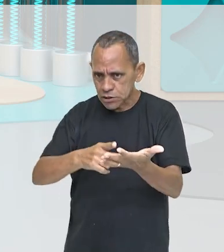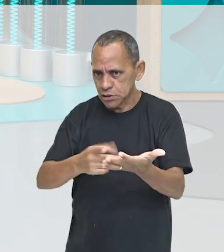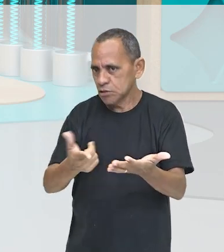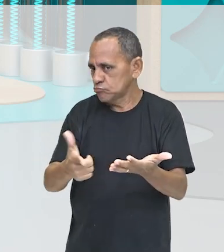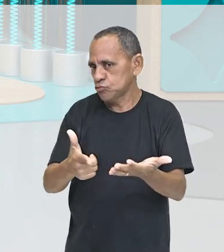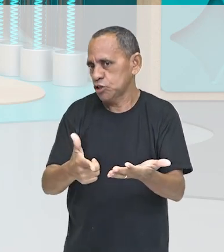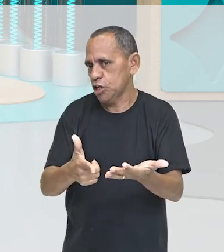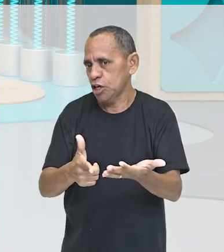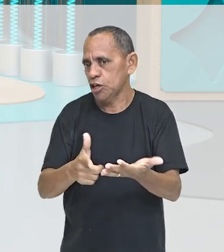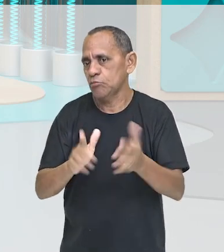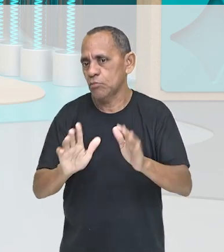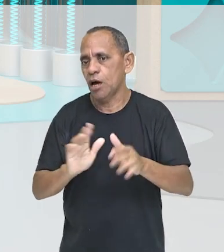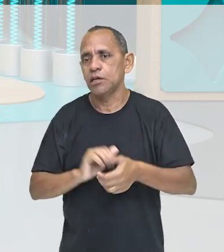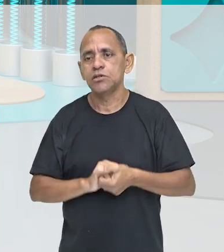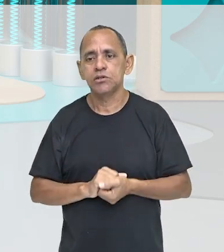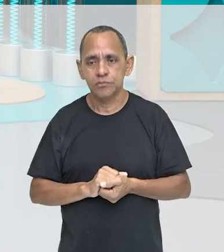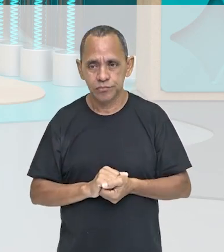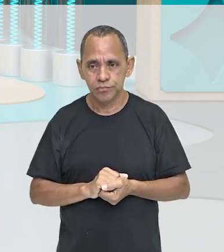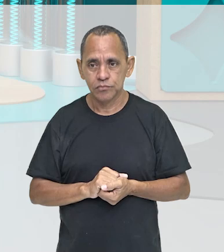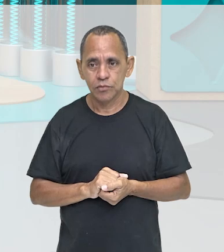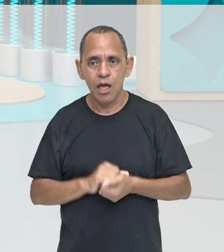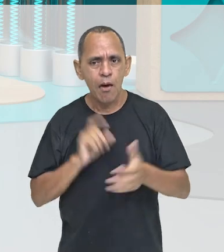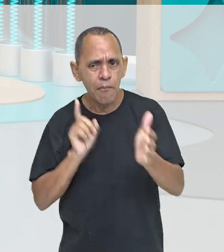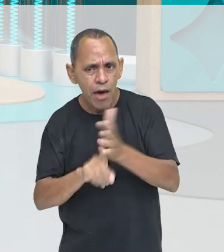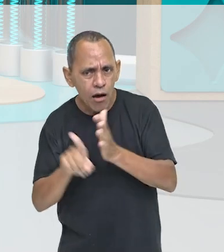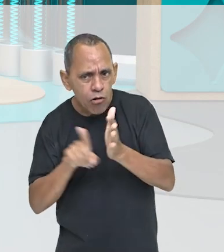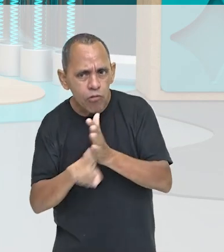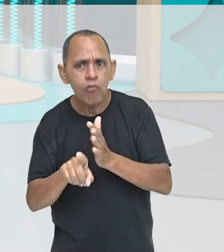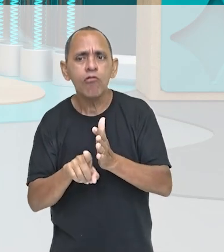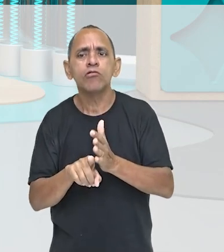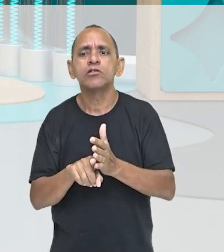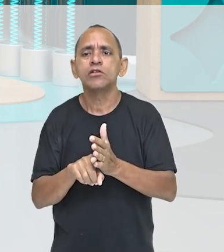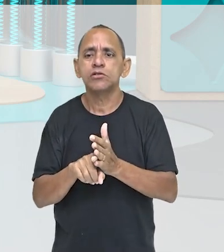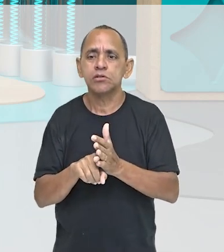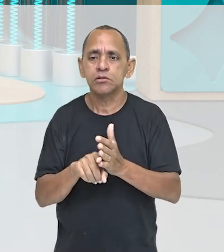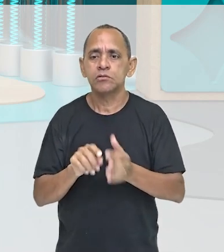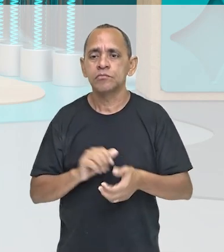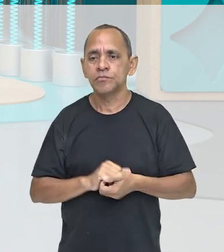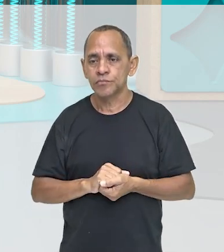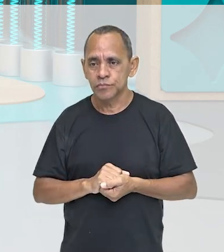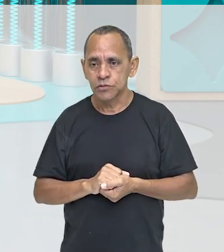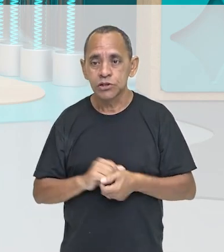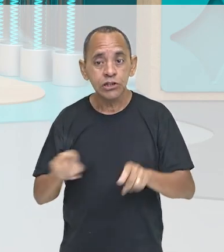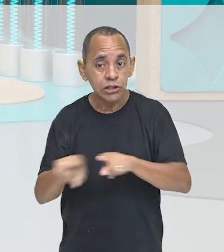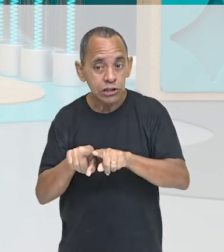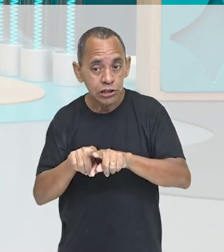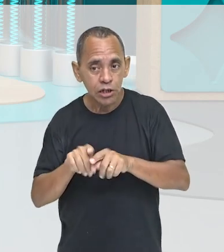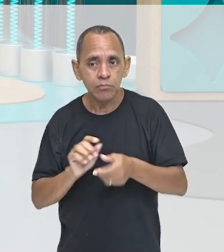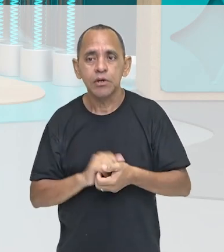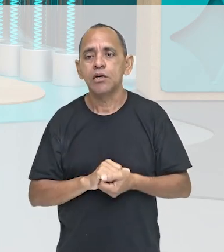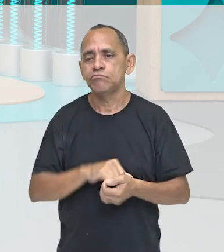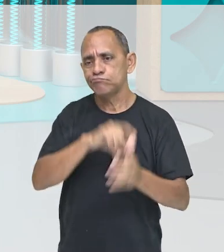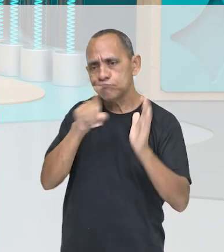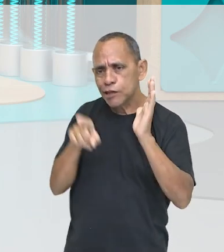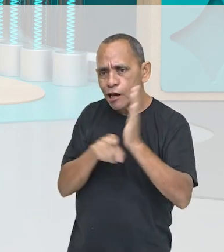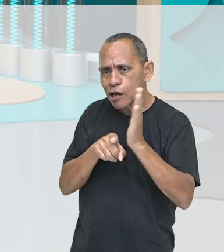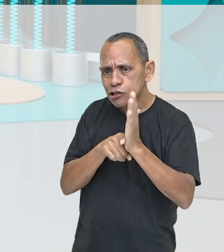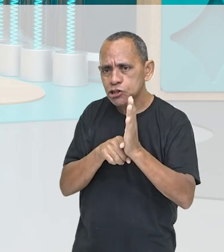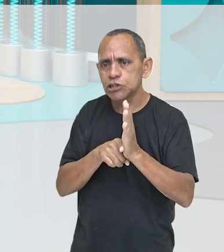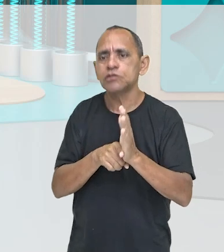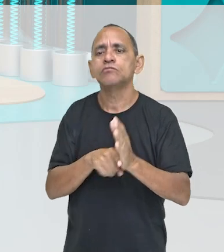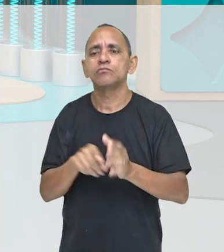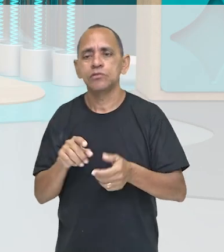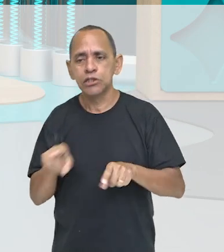verbo auxiliar, eu só faço perguntas utilizando o verbo auxiliar, eu só concretizo uma frase na forma negativa